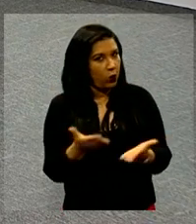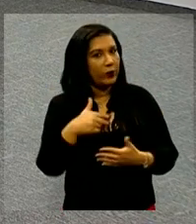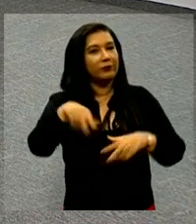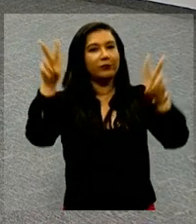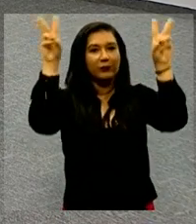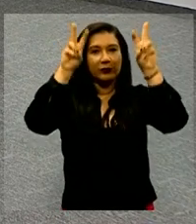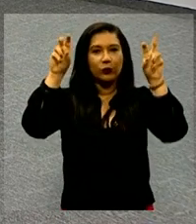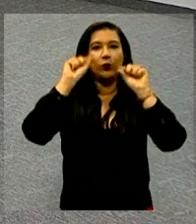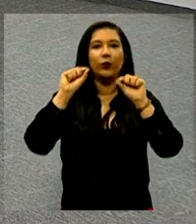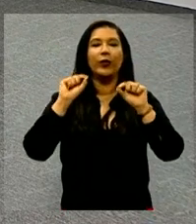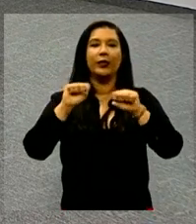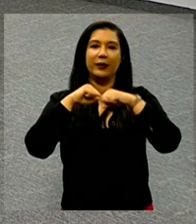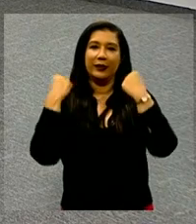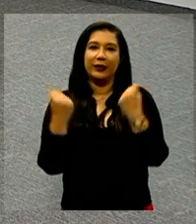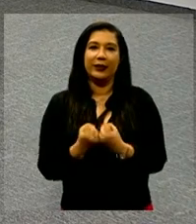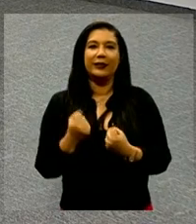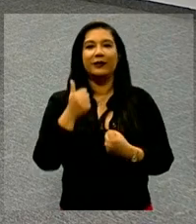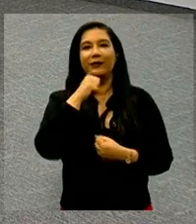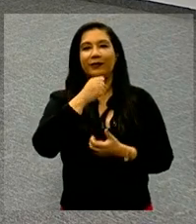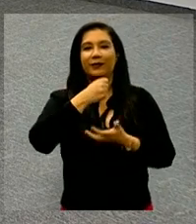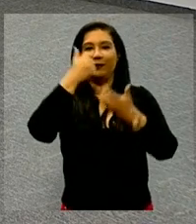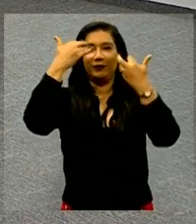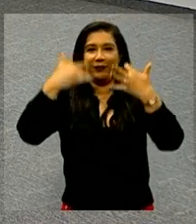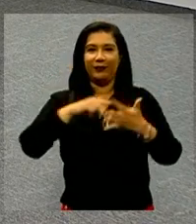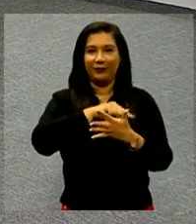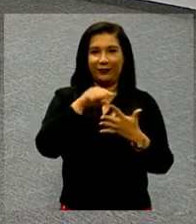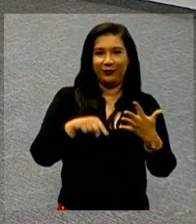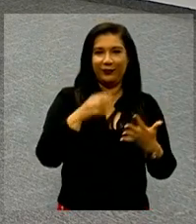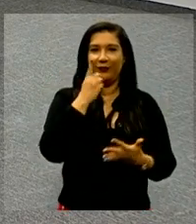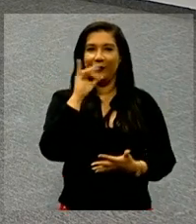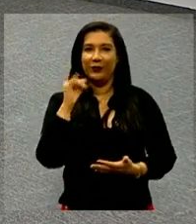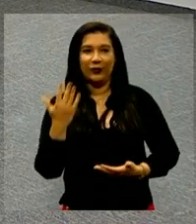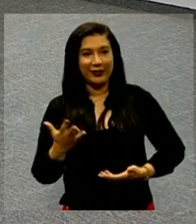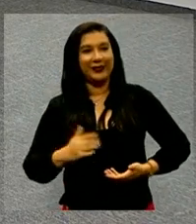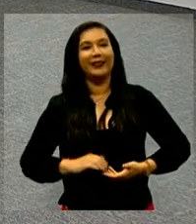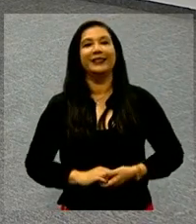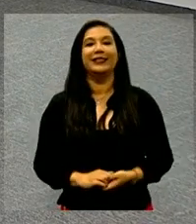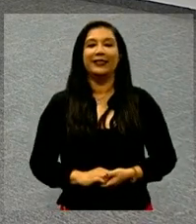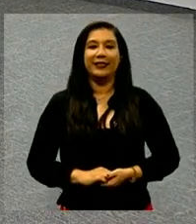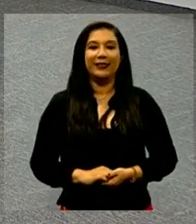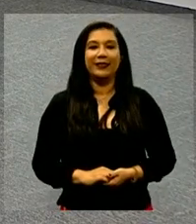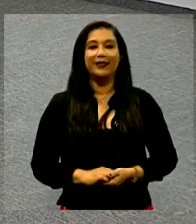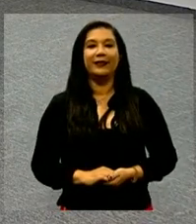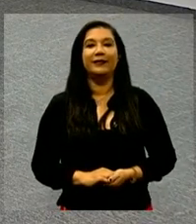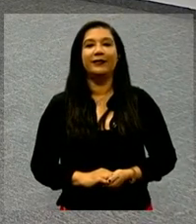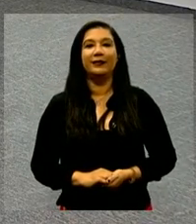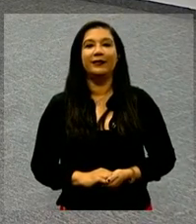saber mais sobre esse evento com a repórter Alessandra Lago ao vivo. Bom dia, Alessandra.